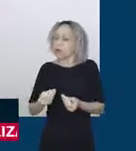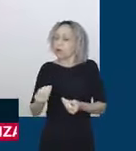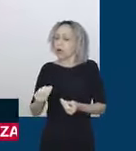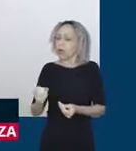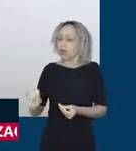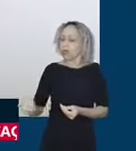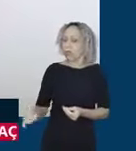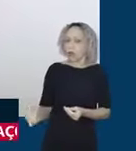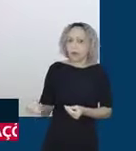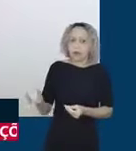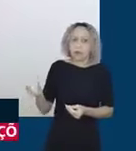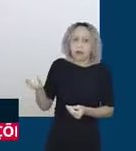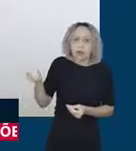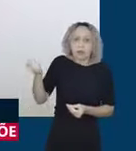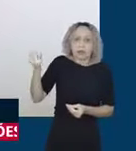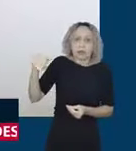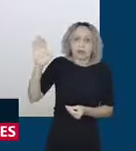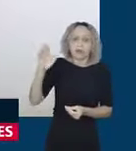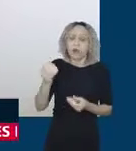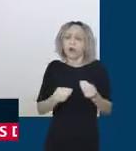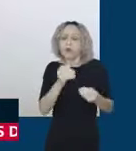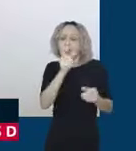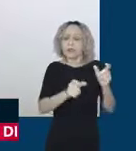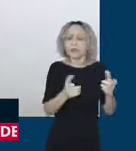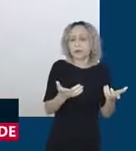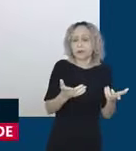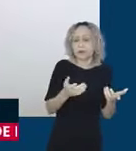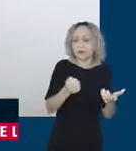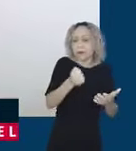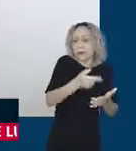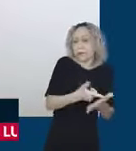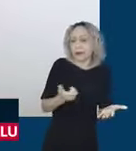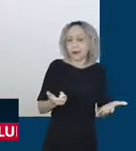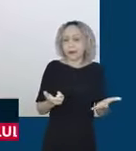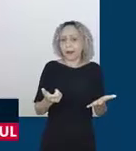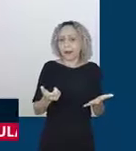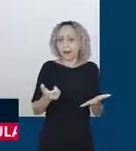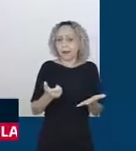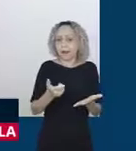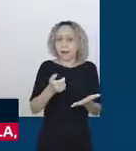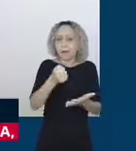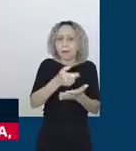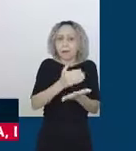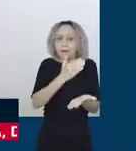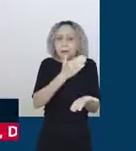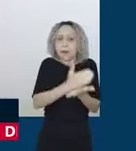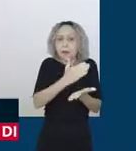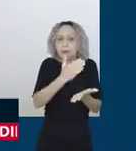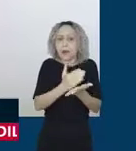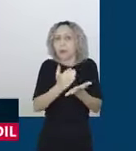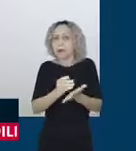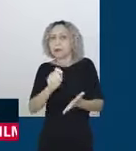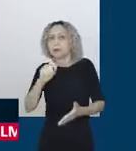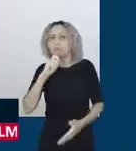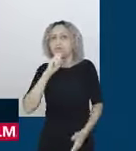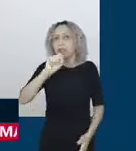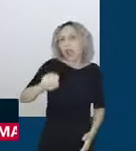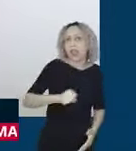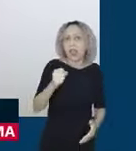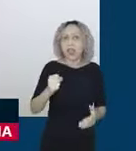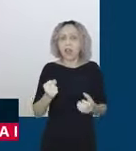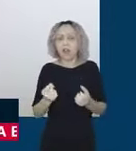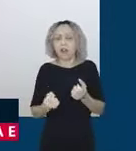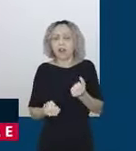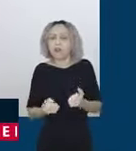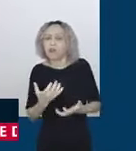possam financiar, por exemplo, eletrodomésticos, né? Como é que vão poder garantir